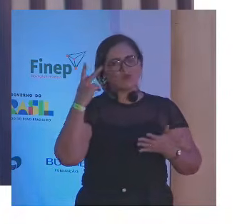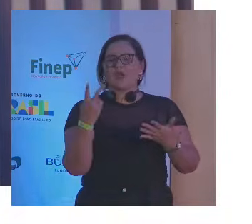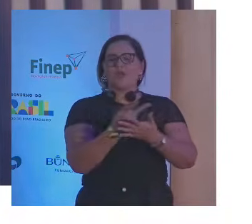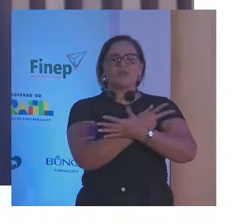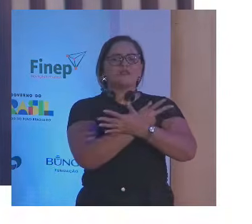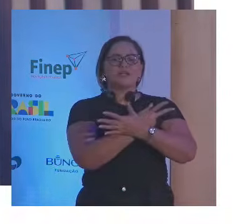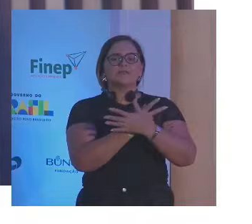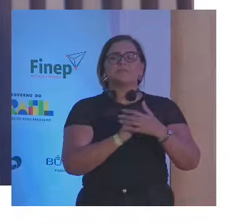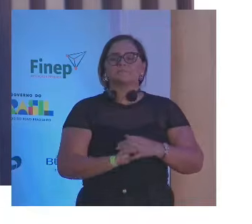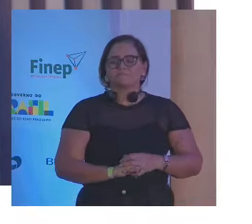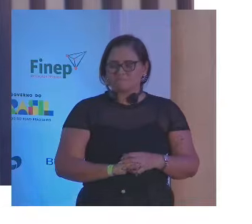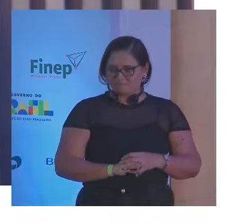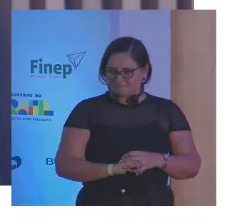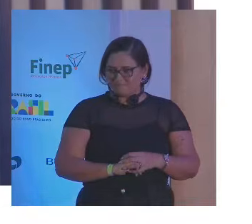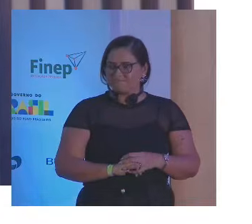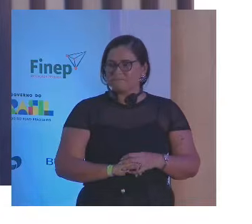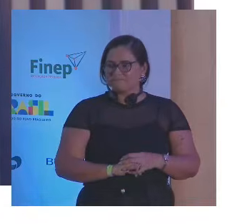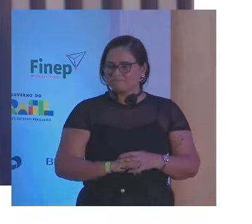acontecendo.